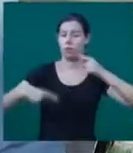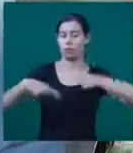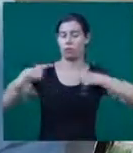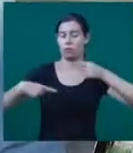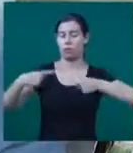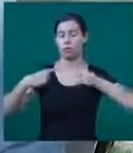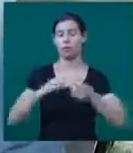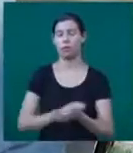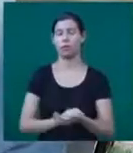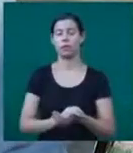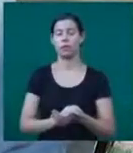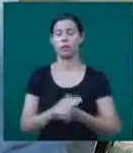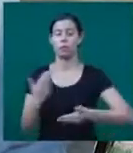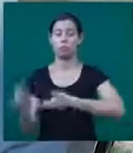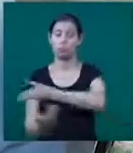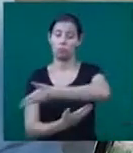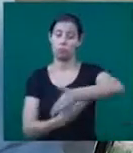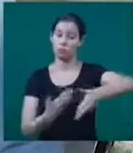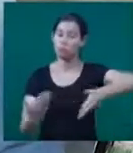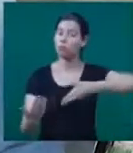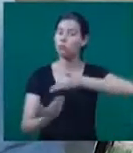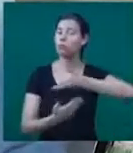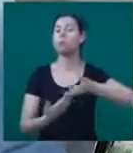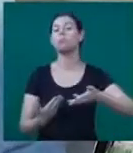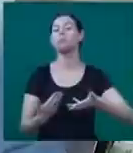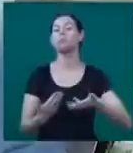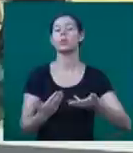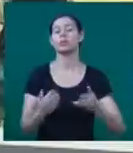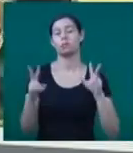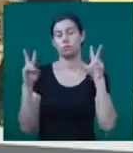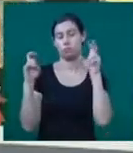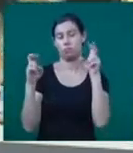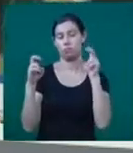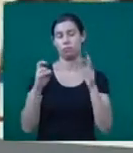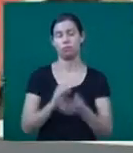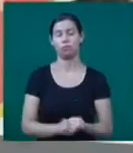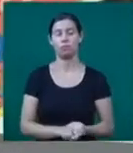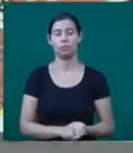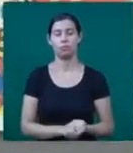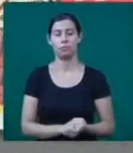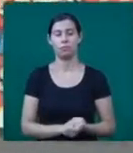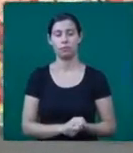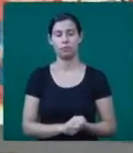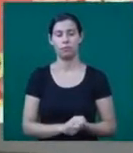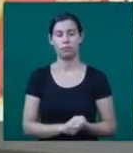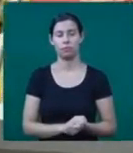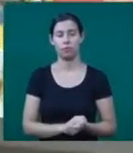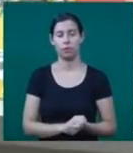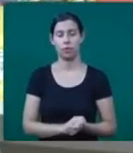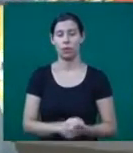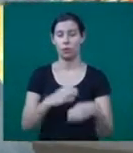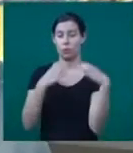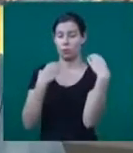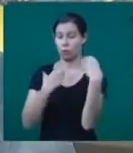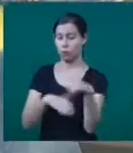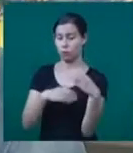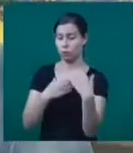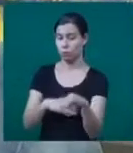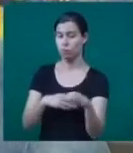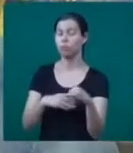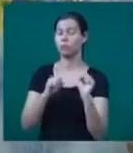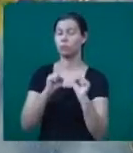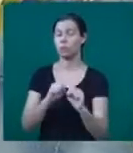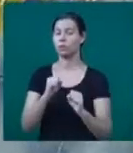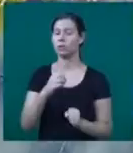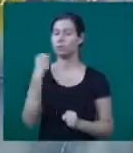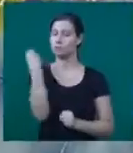houve muita troca de informação em cima desse tema, né? Segundo a professora, o concurso é uma oportunidade que